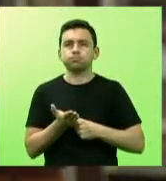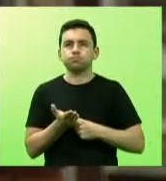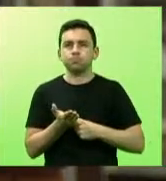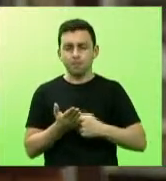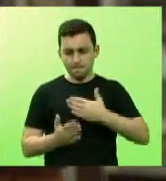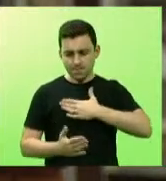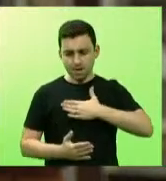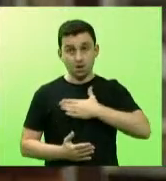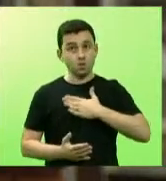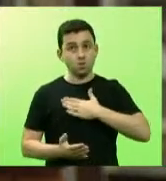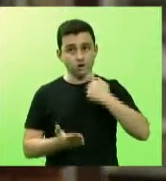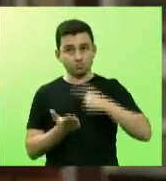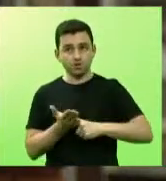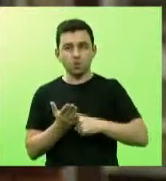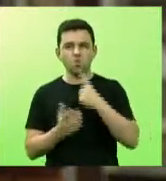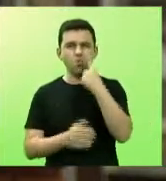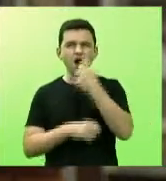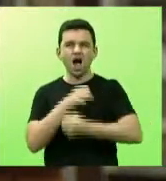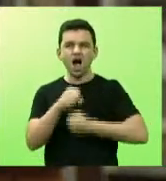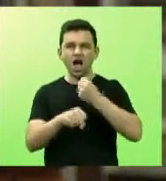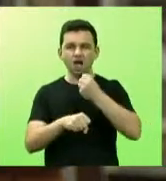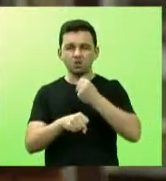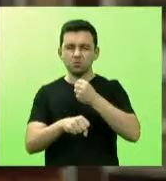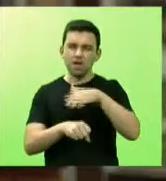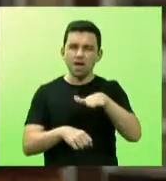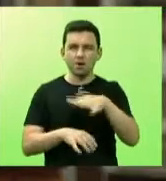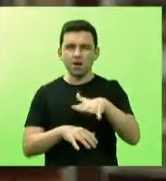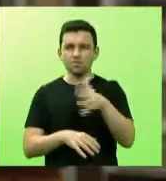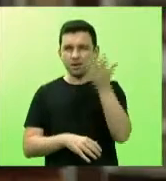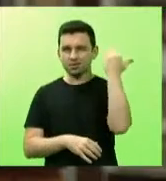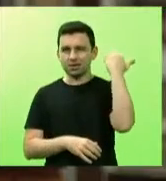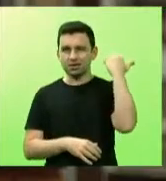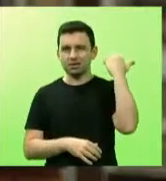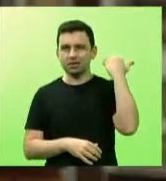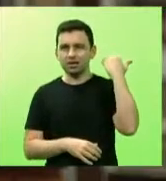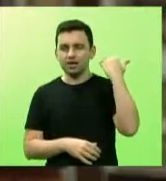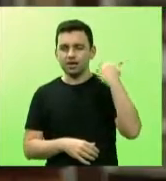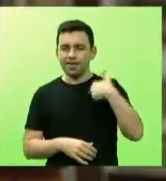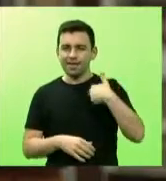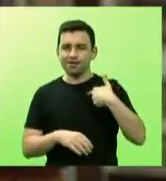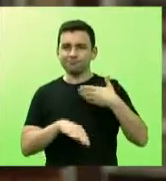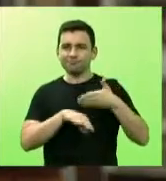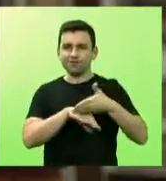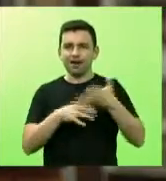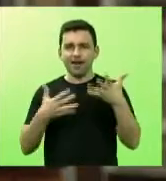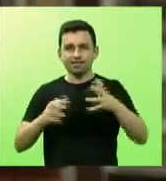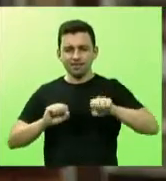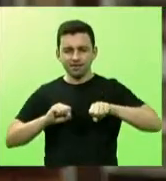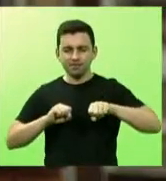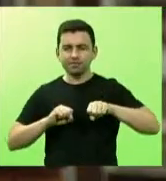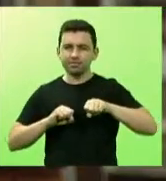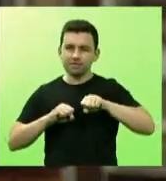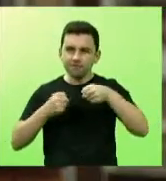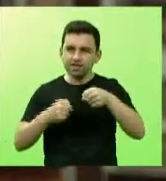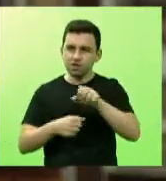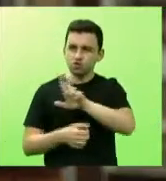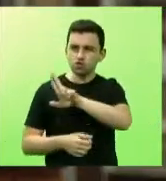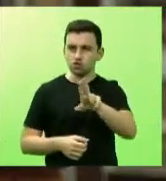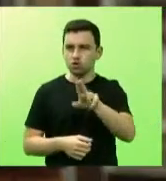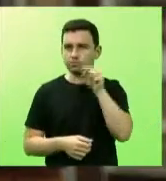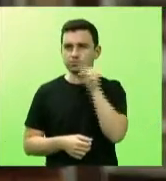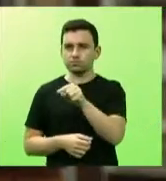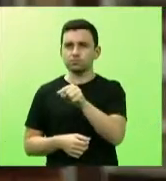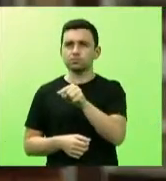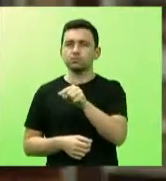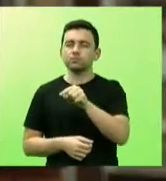fiz comigo mesmo há um ano e meio atrás, quando me propus entrar nessa jogada aqui, para defender o nome de um homem, que é o